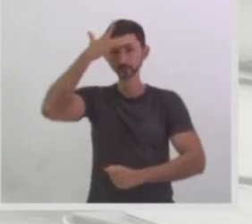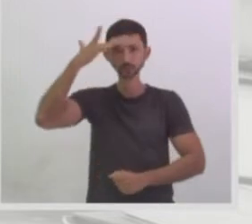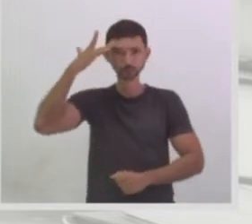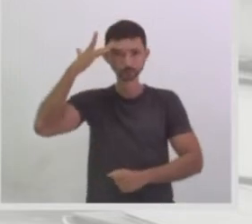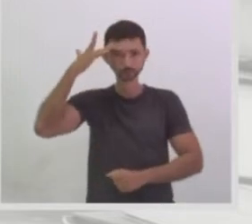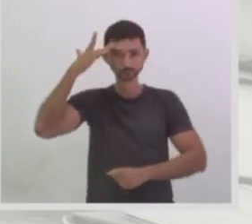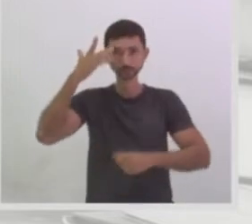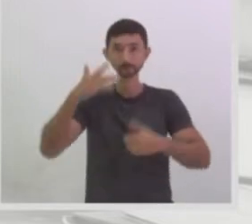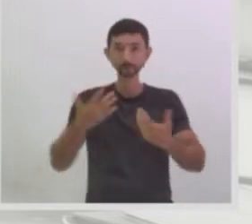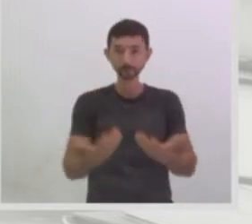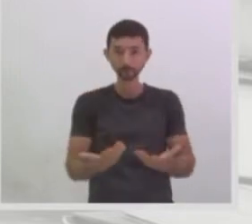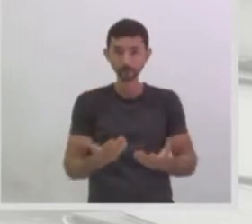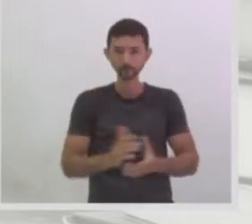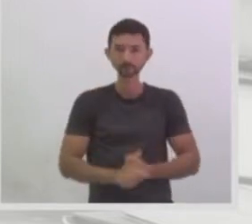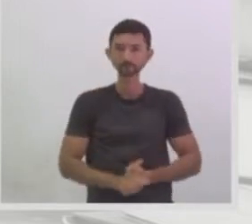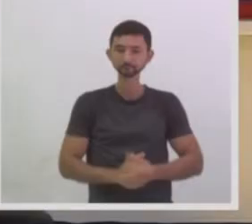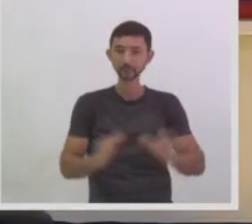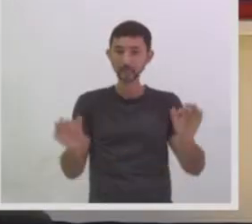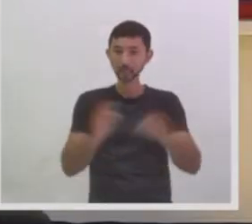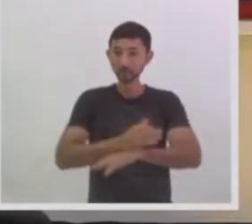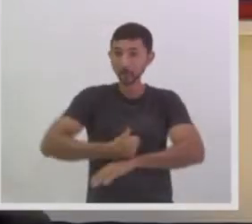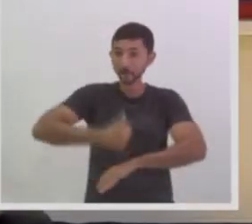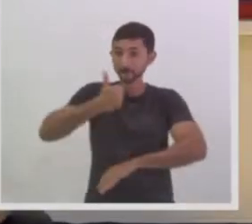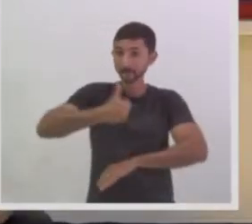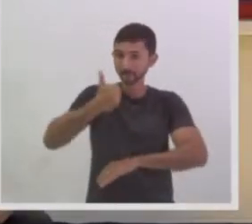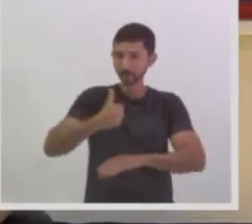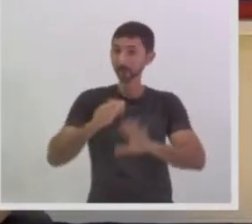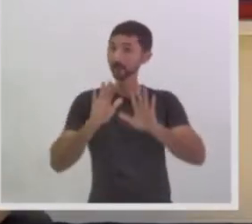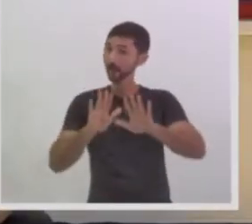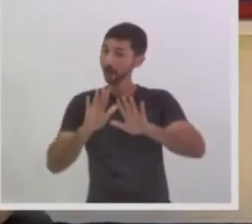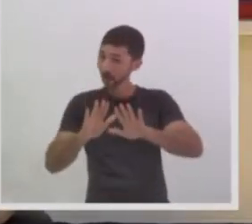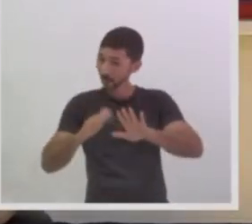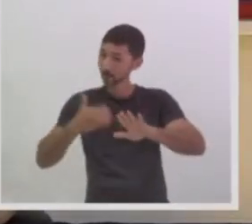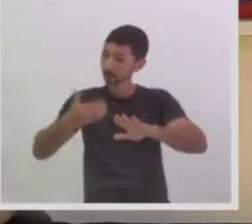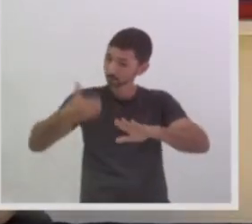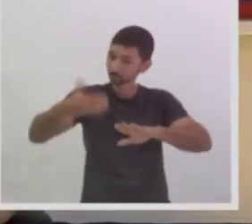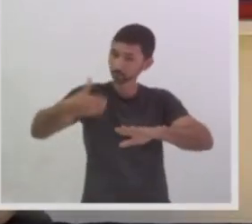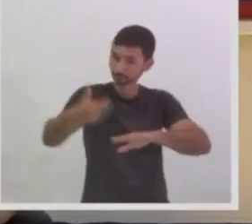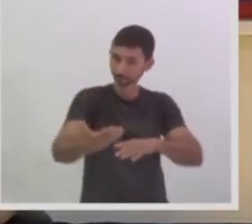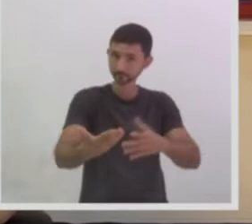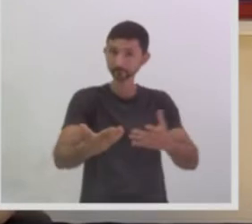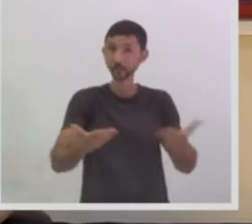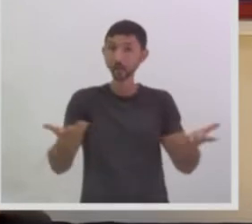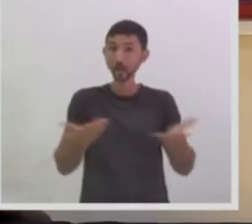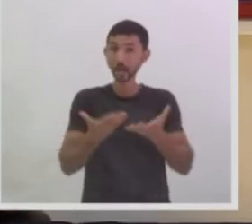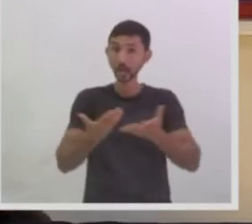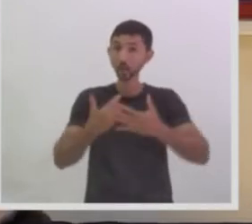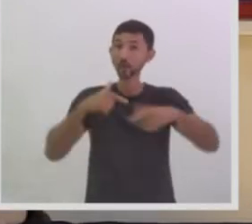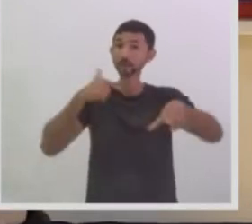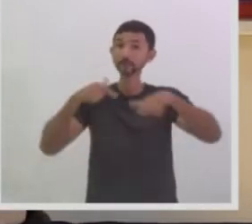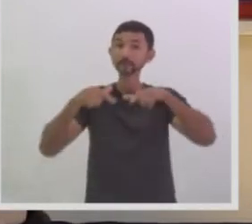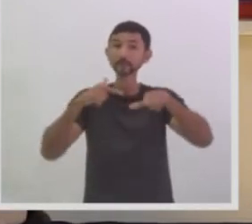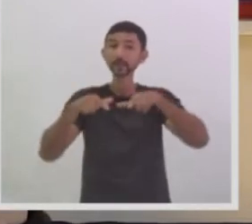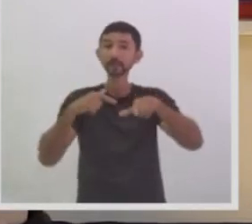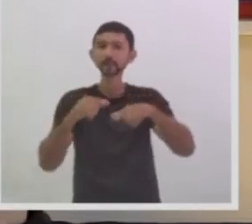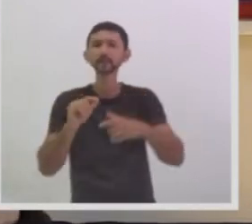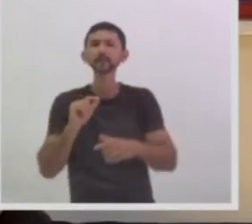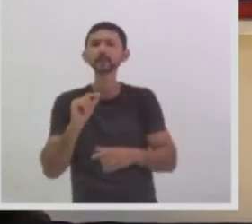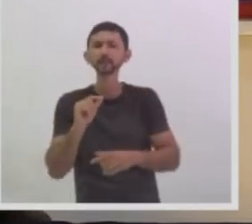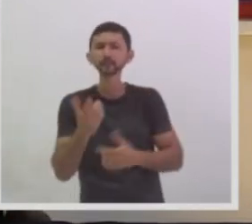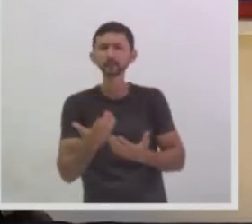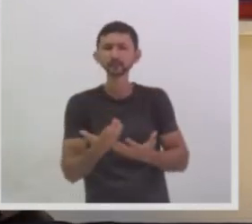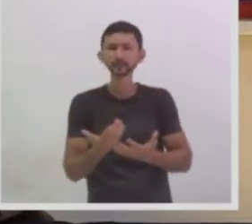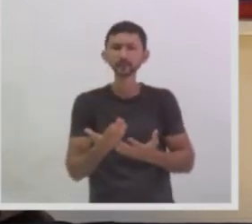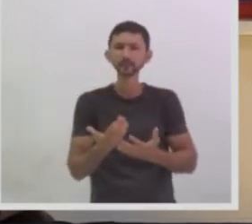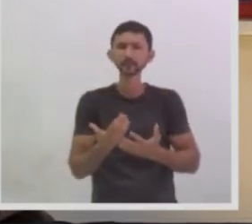Nós acabamos agora a primeira parte da nossa aula, mas tem mais, tá? Nós vamos agora trabalhar